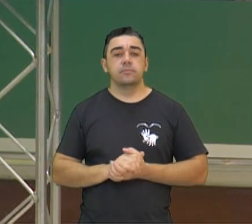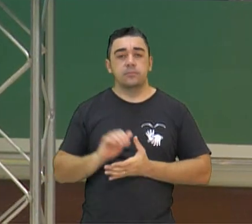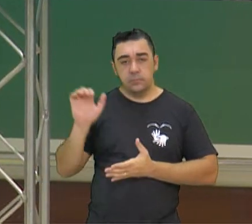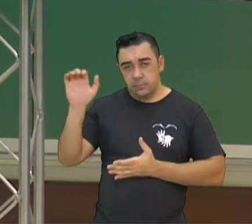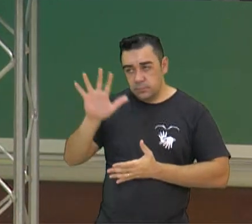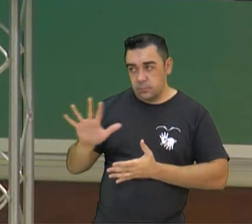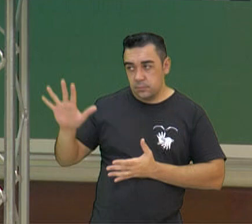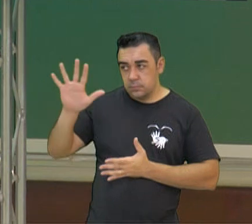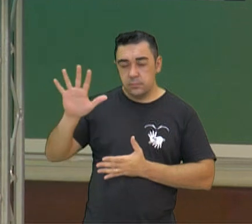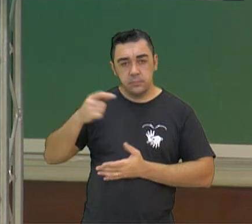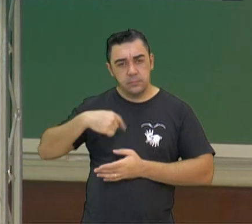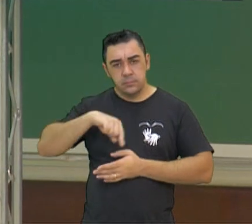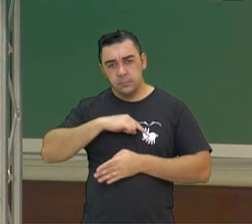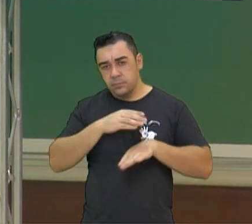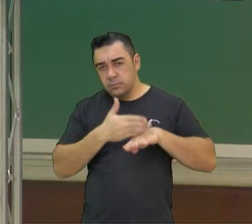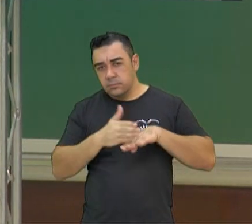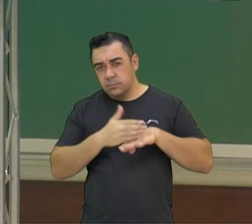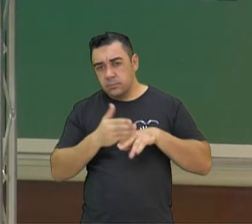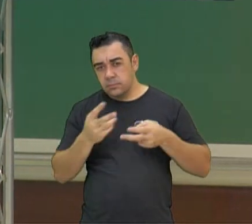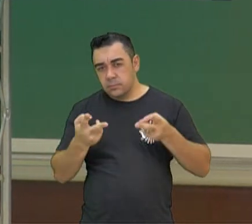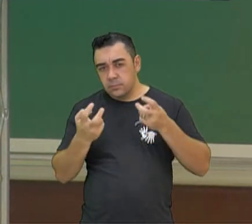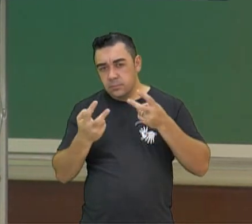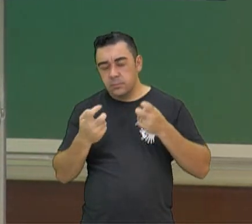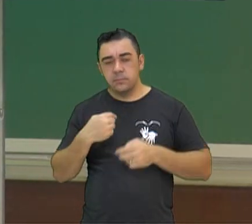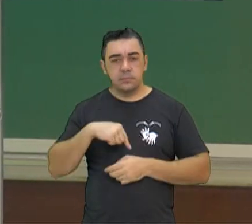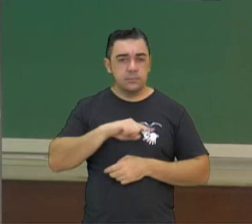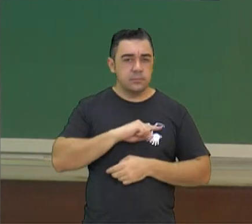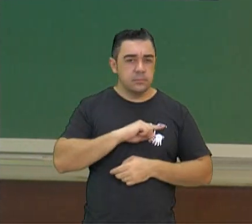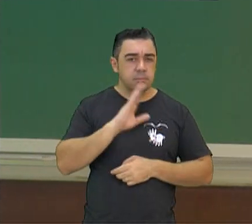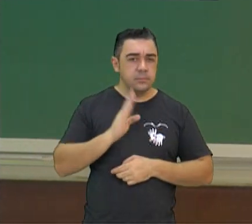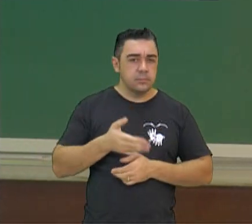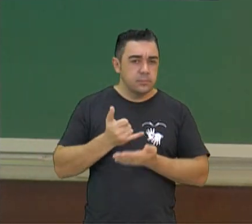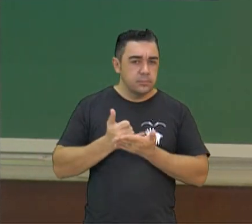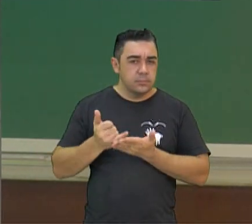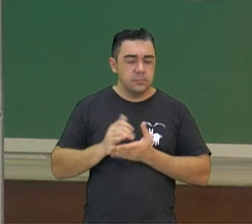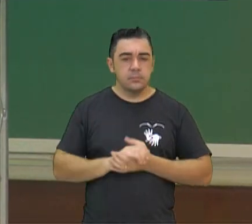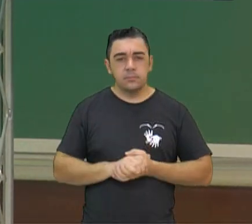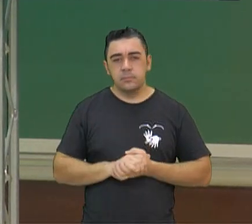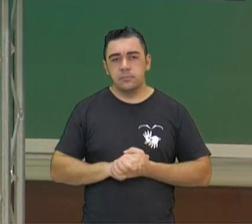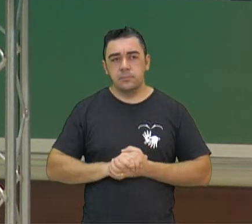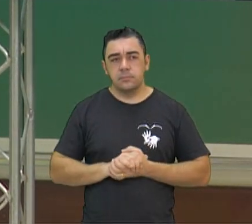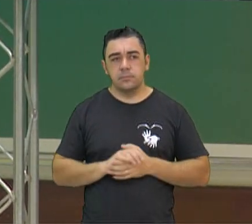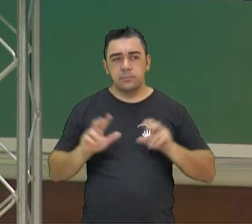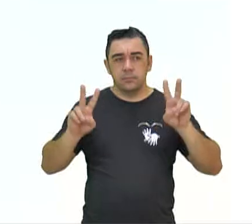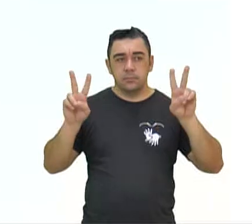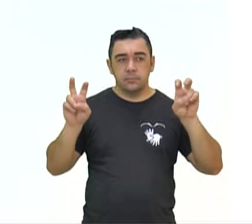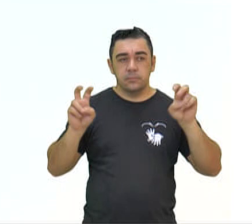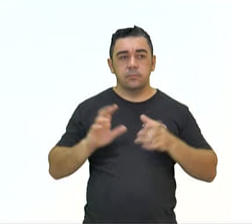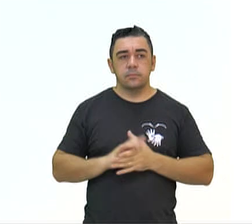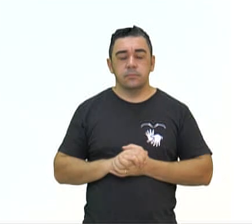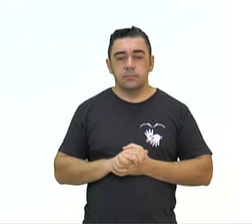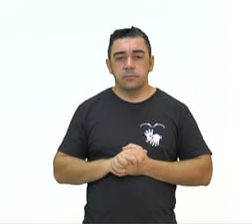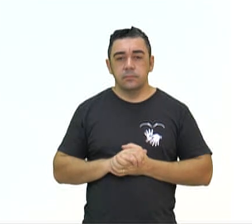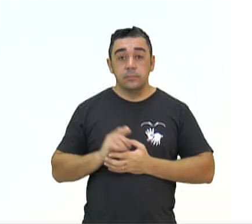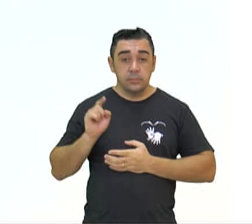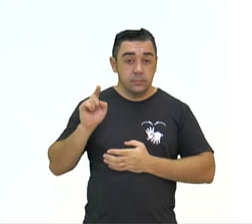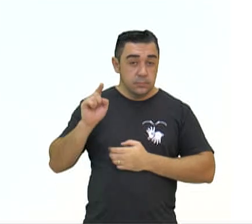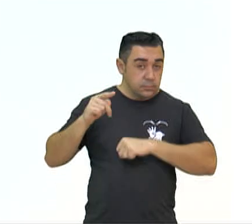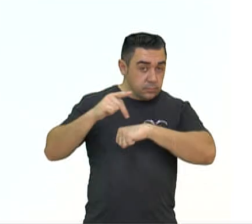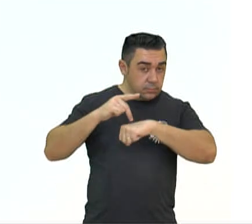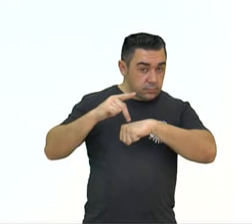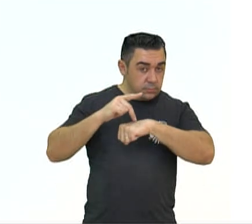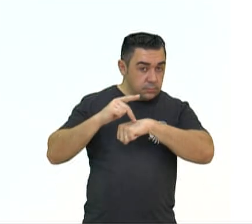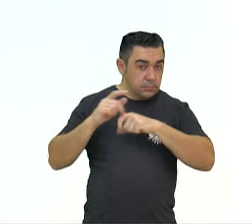para treinarmos a nossa forma de olhar depois de toda aquela introdução. Abre aspas. Essa pequena